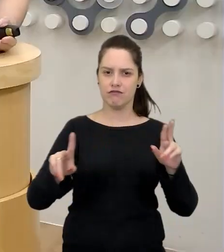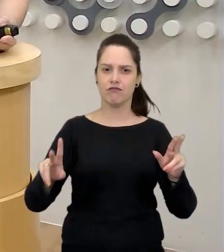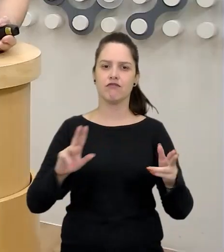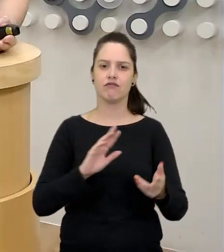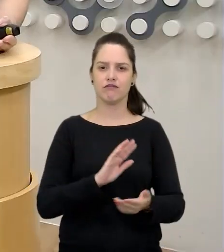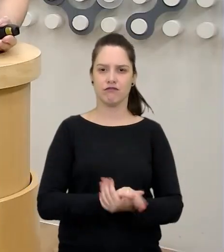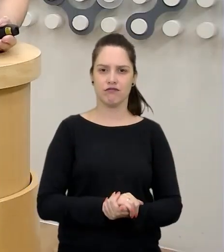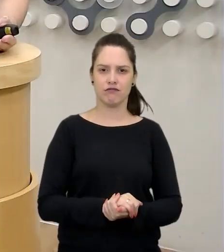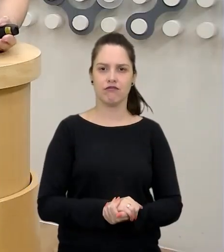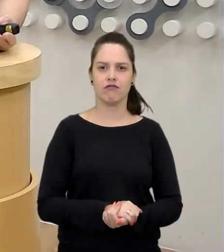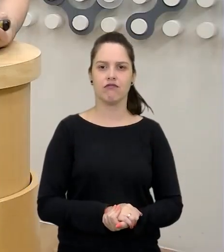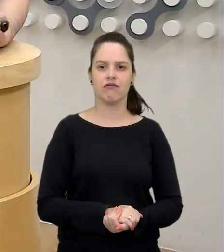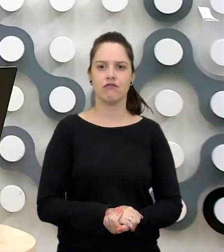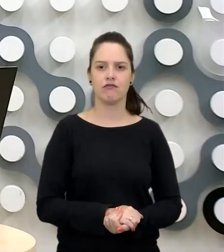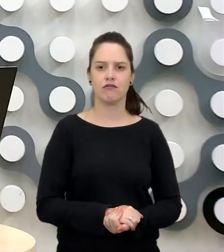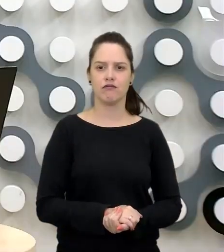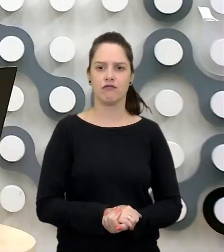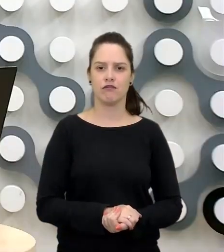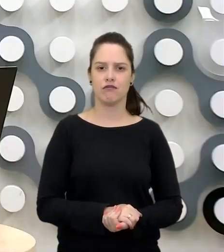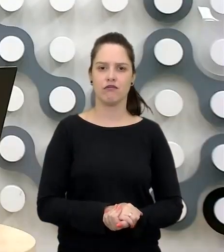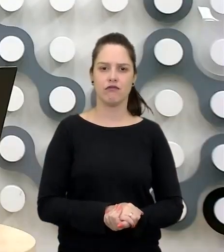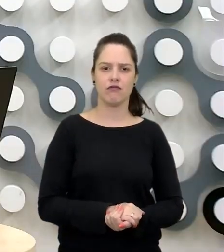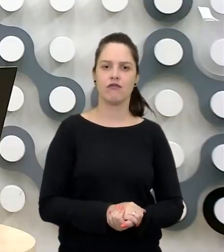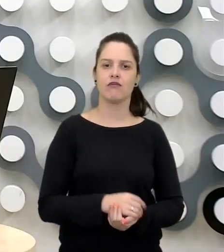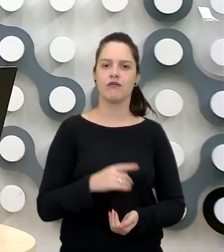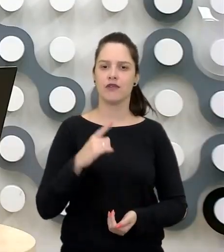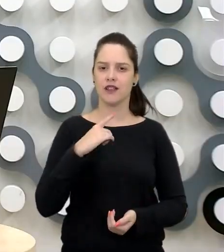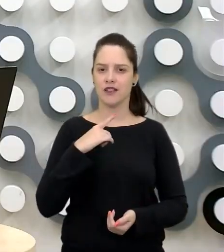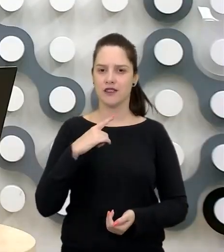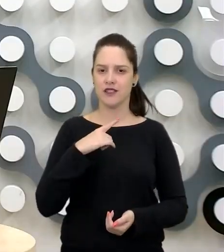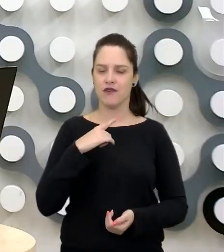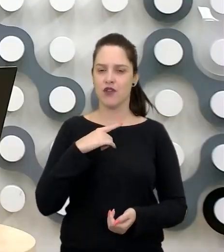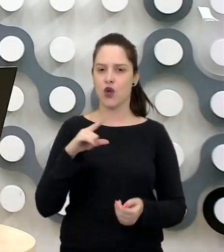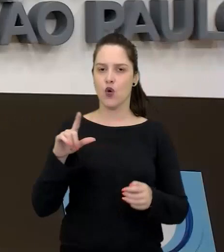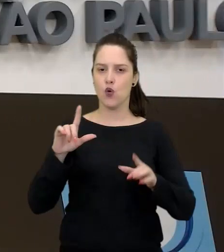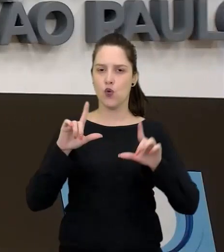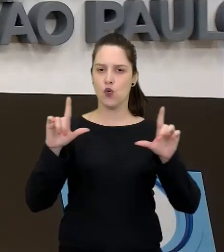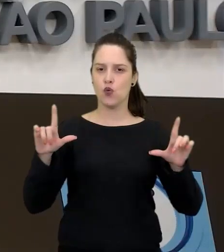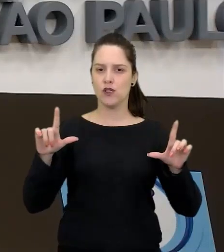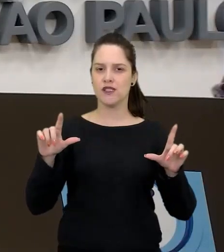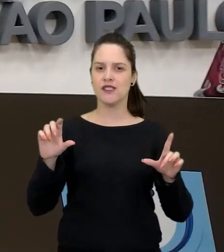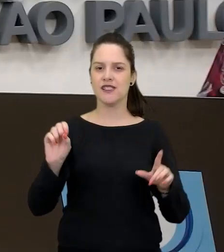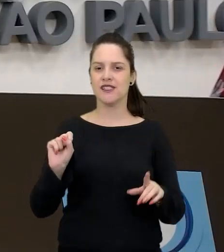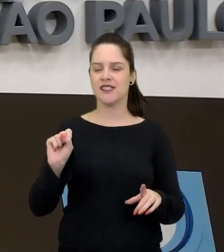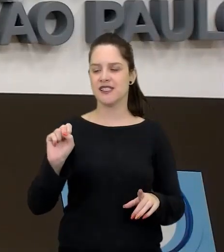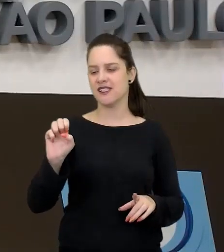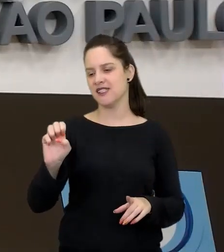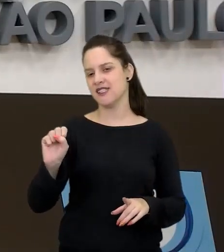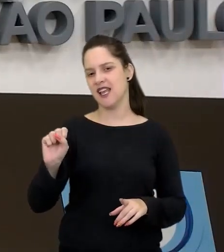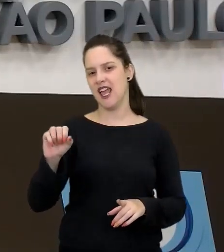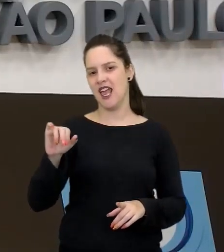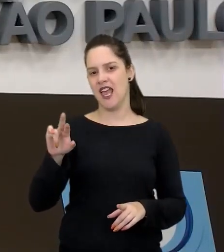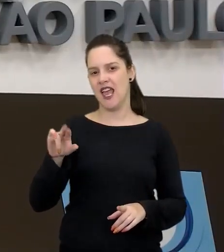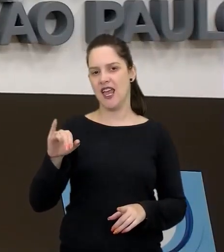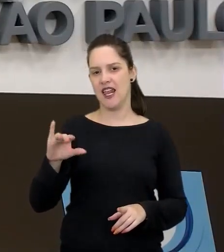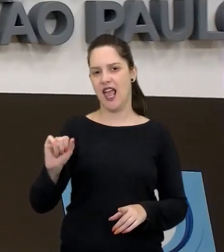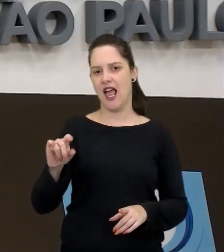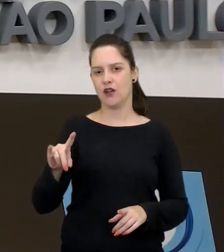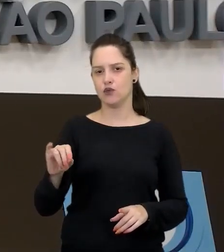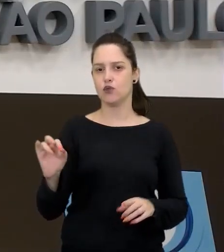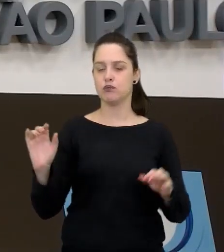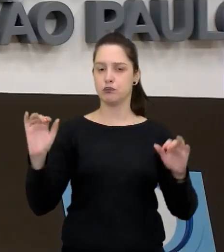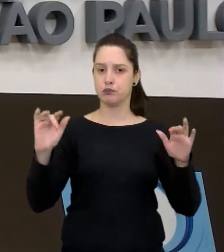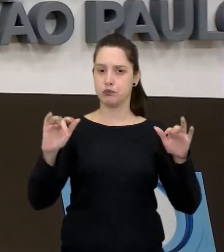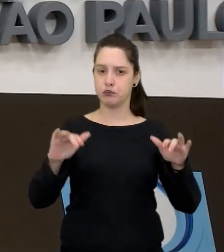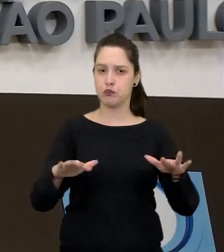Sim, inclusive tem um seriado agora, né? O American Gods, os deuses americanos, né? Isso, deuses americanos, o próprio Sandman, em